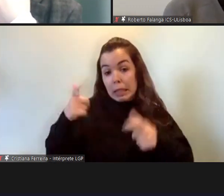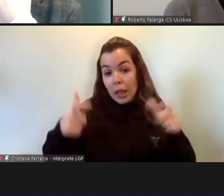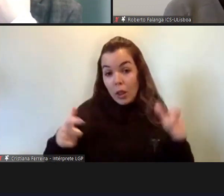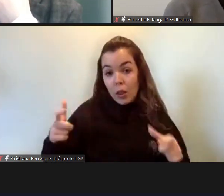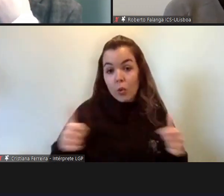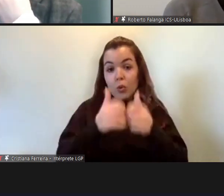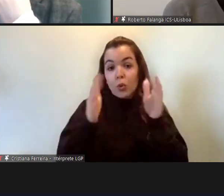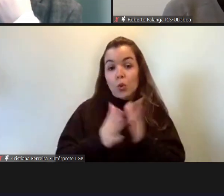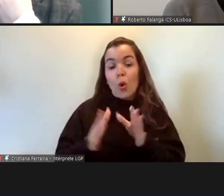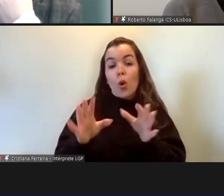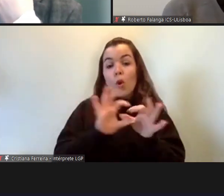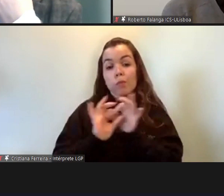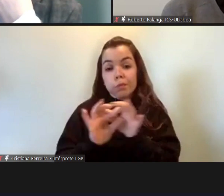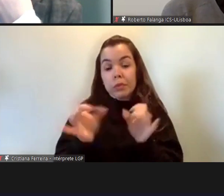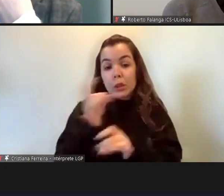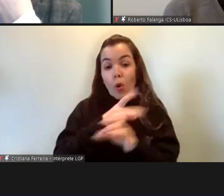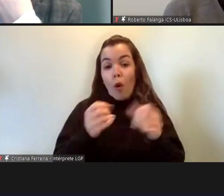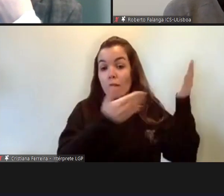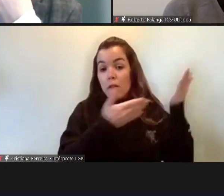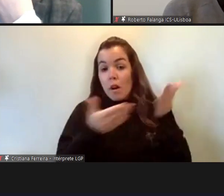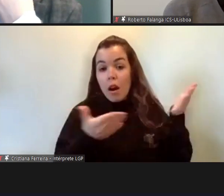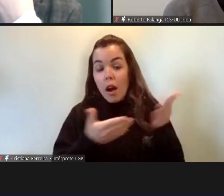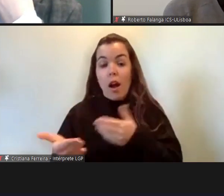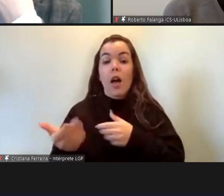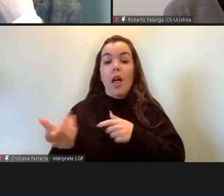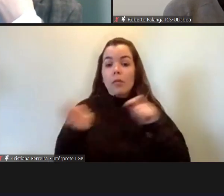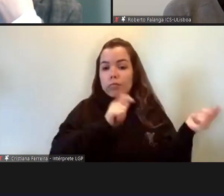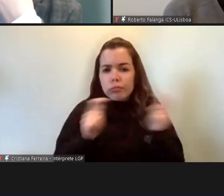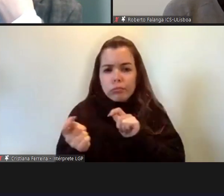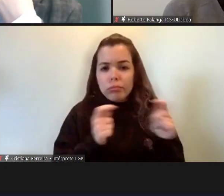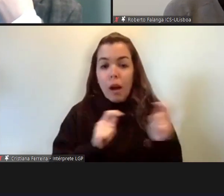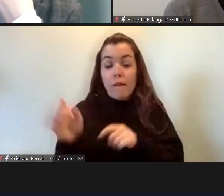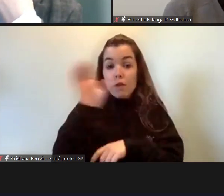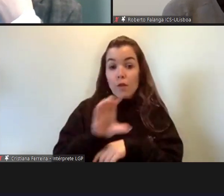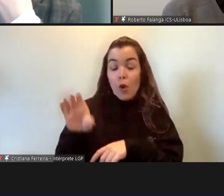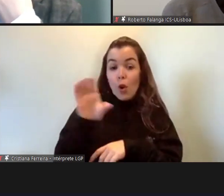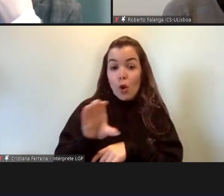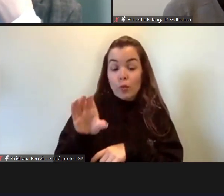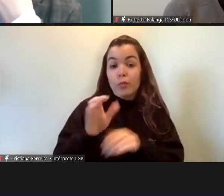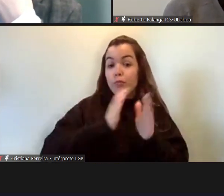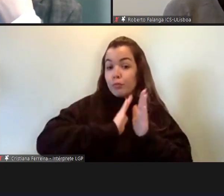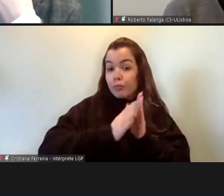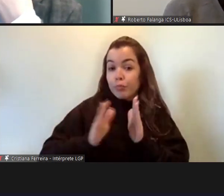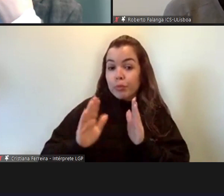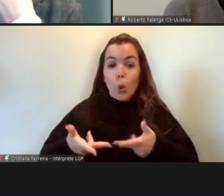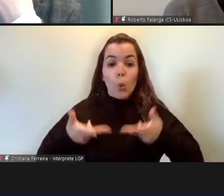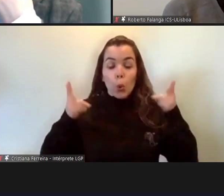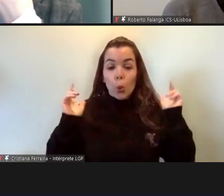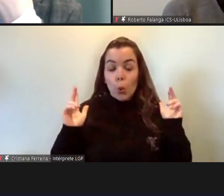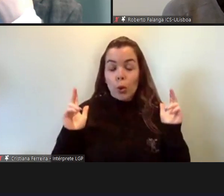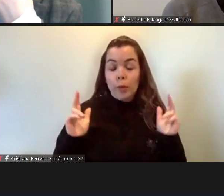foram convidados a debater de forma, num processo deliberativo,